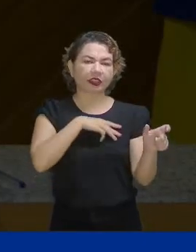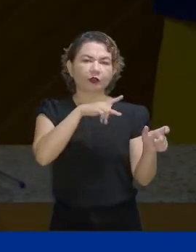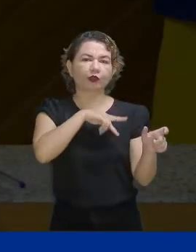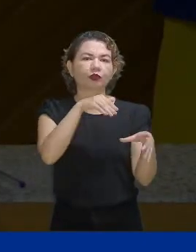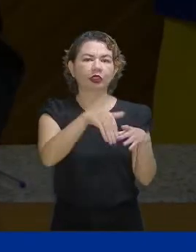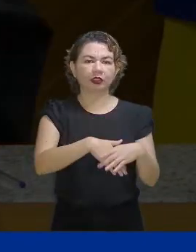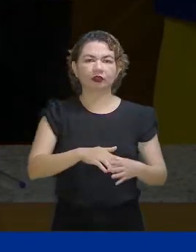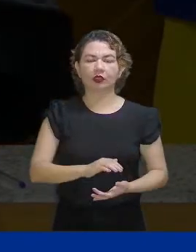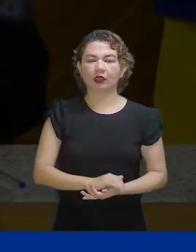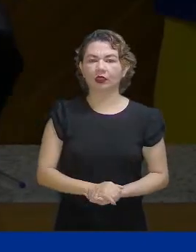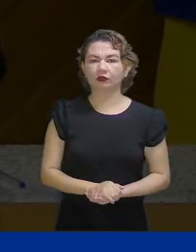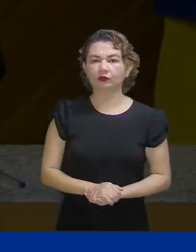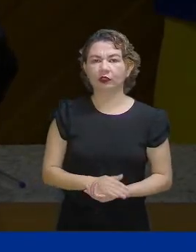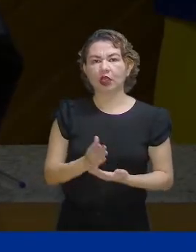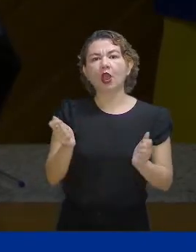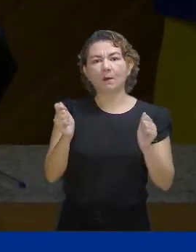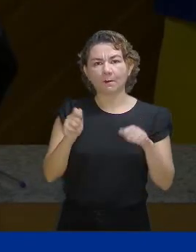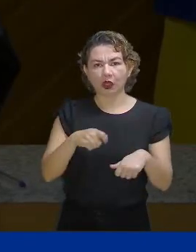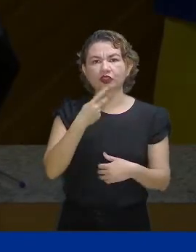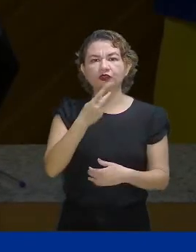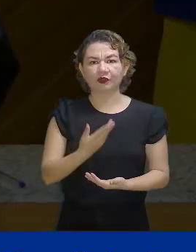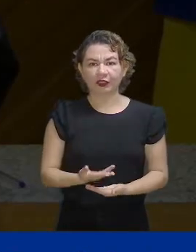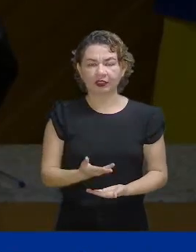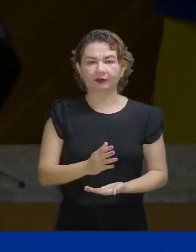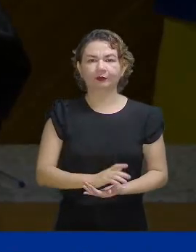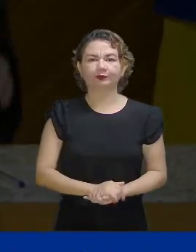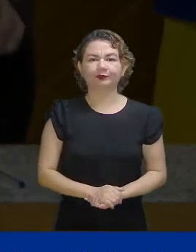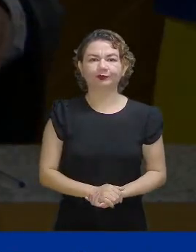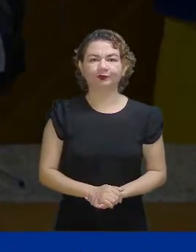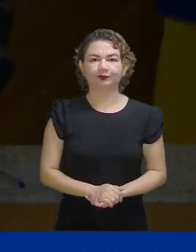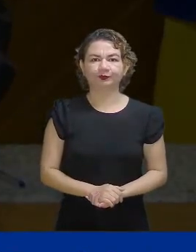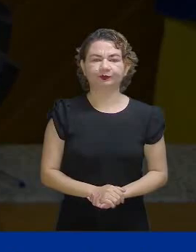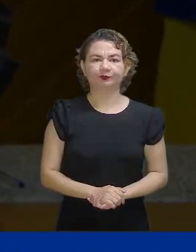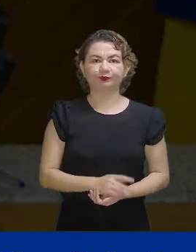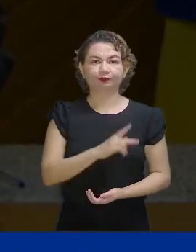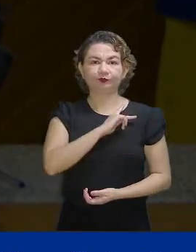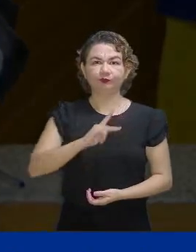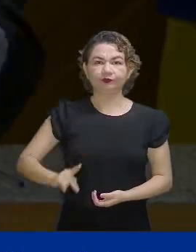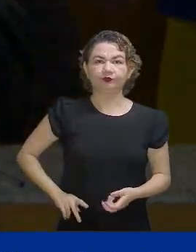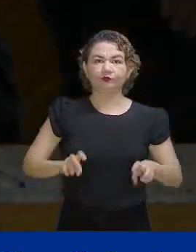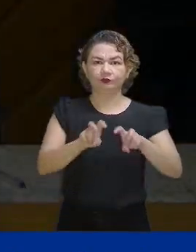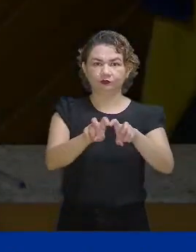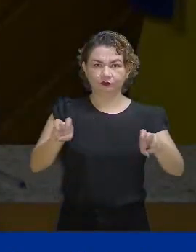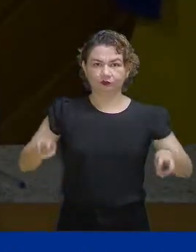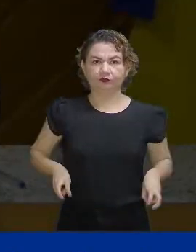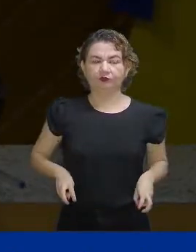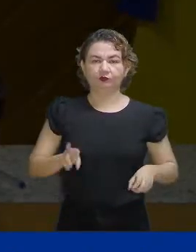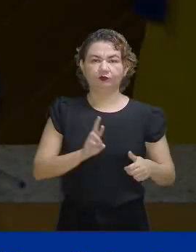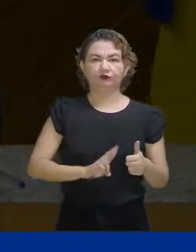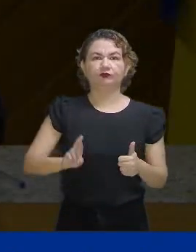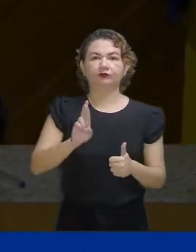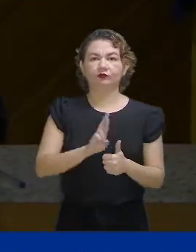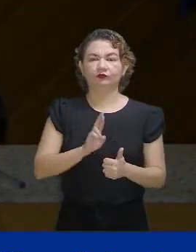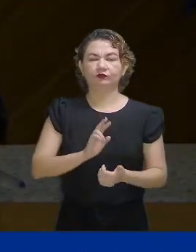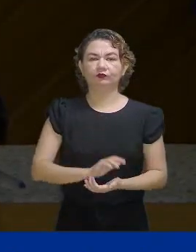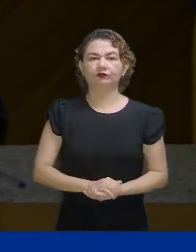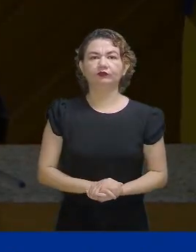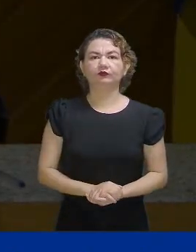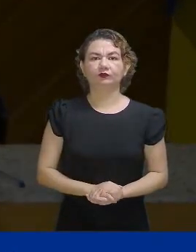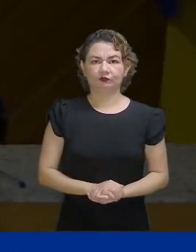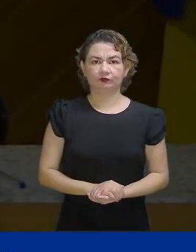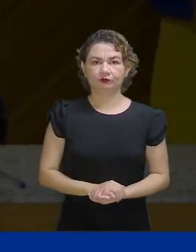Eleitoral. Vossa Excelência está com a palavra. O presidente, eminentes pares, pela Procuradora Regional